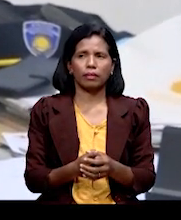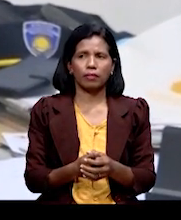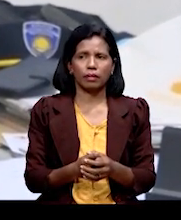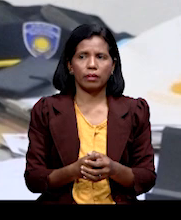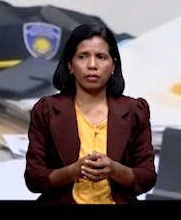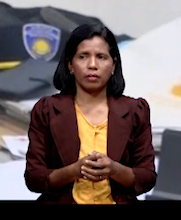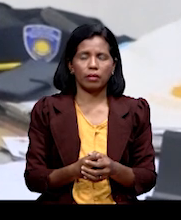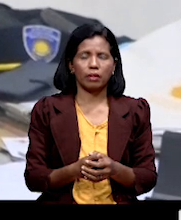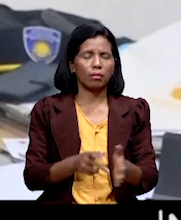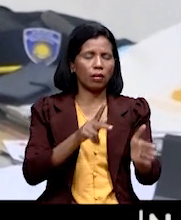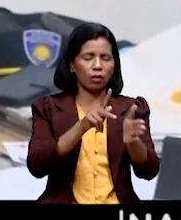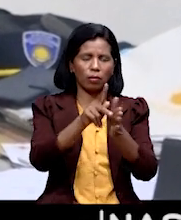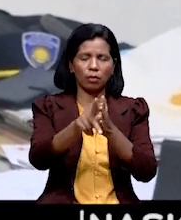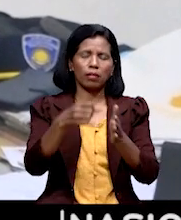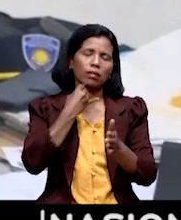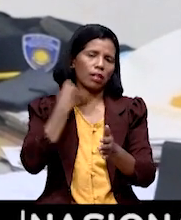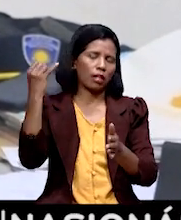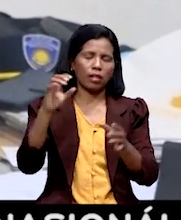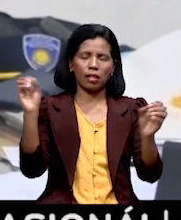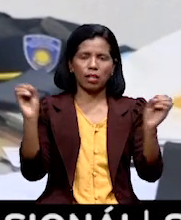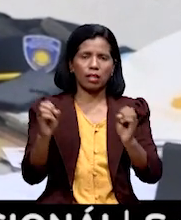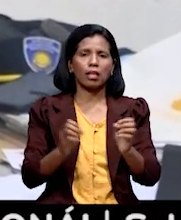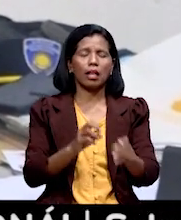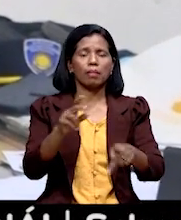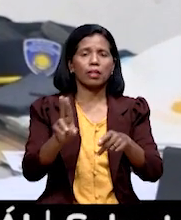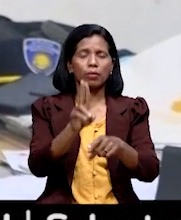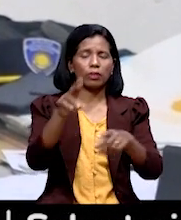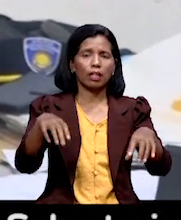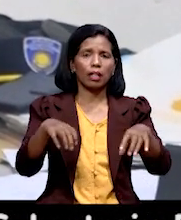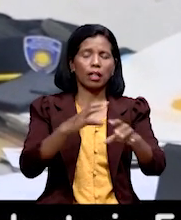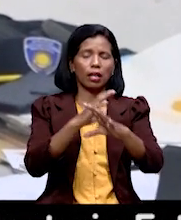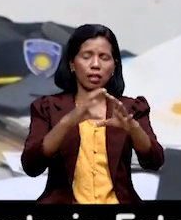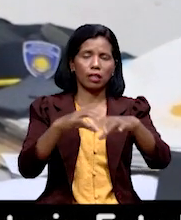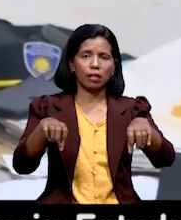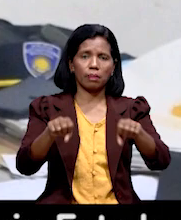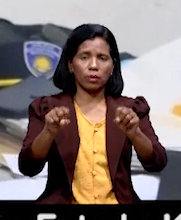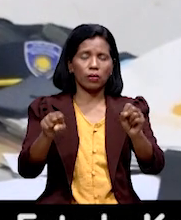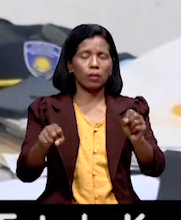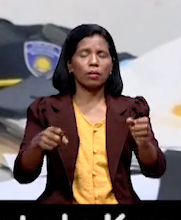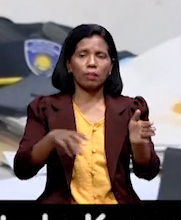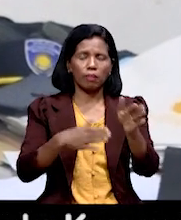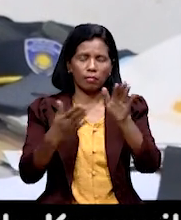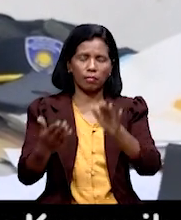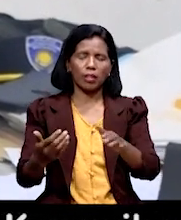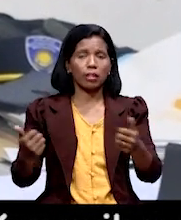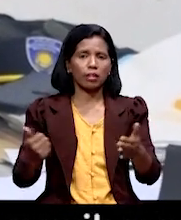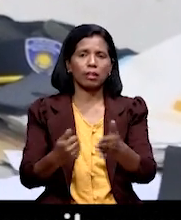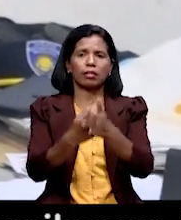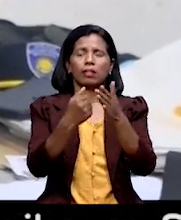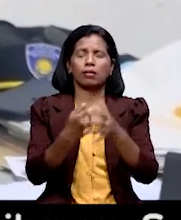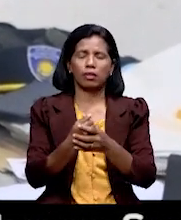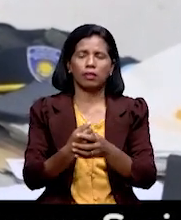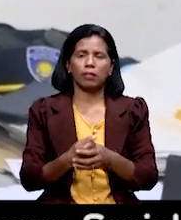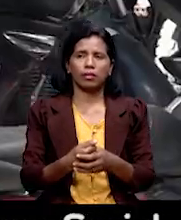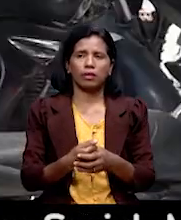oh malu taraan lai ne ita kontadet maka ema sira lakon vida durante involve ya insiden i insiden numero o